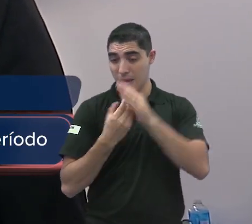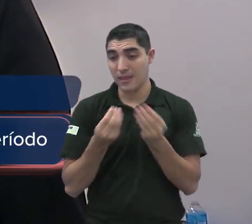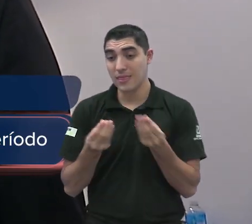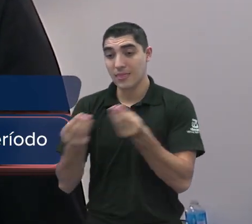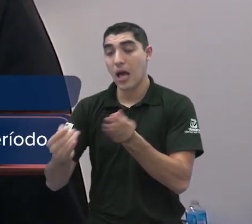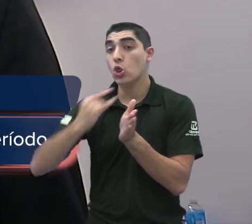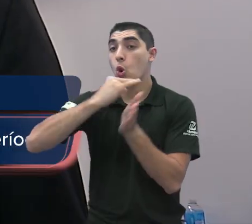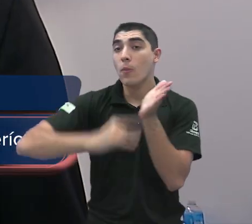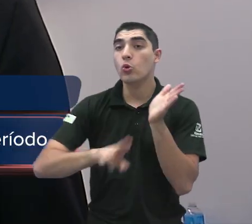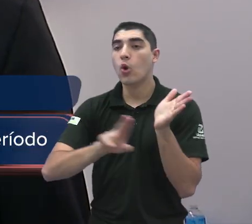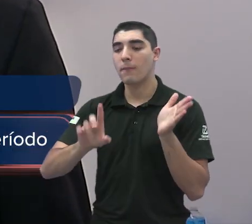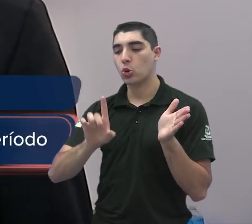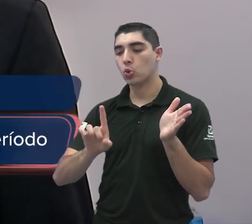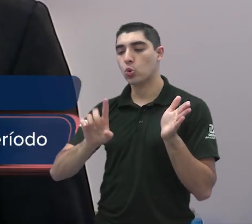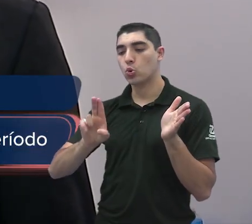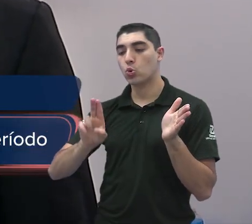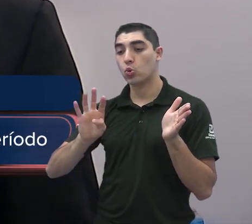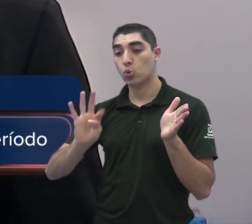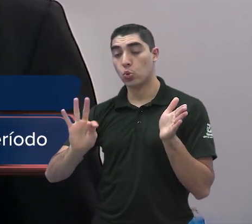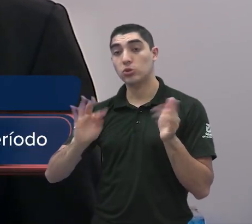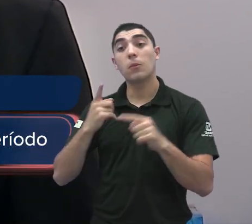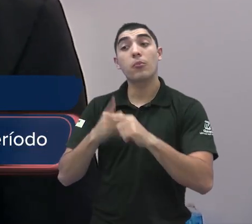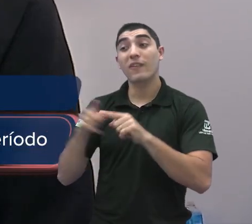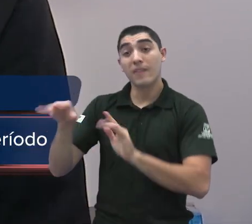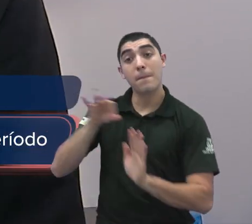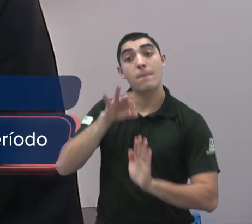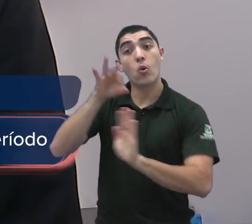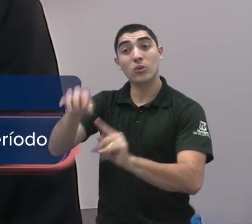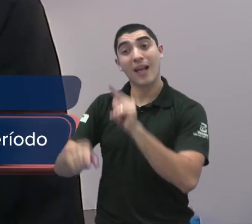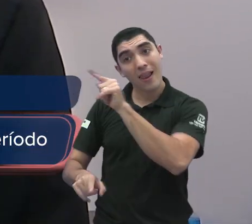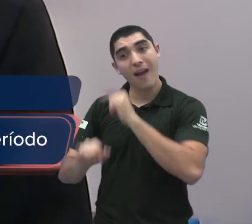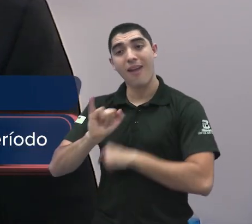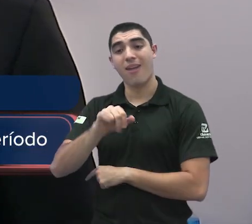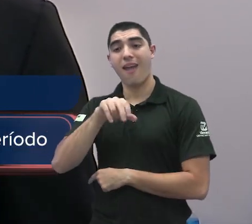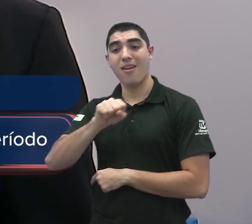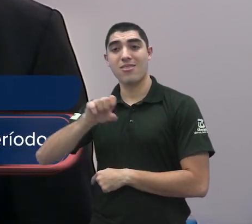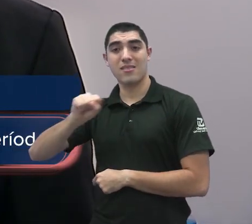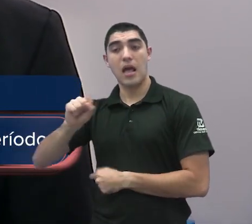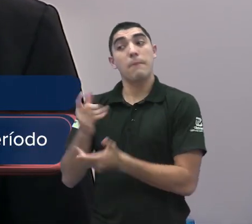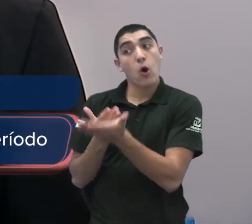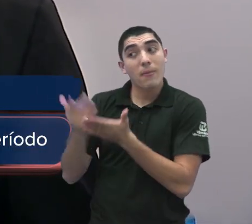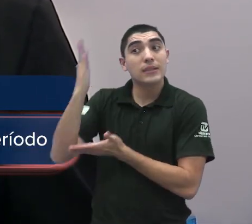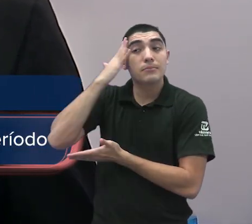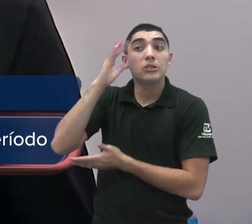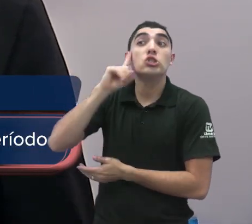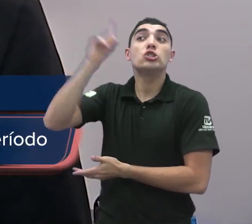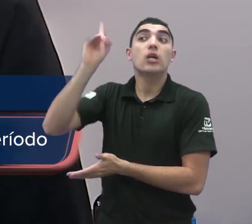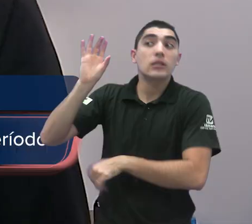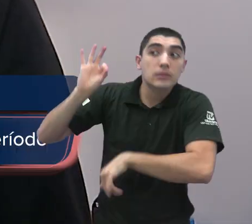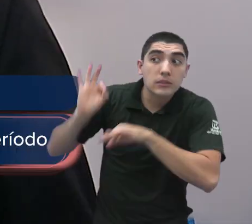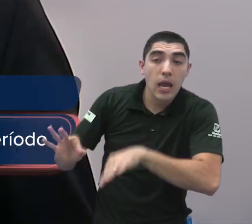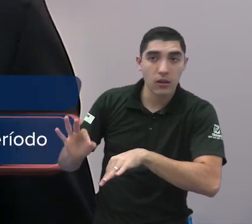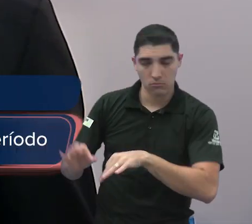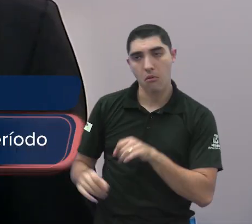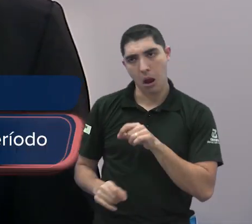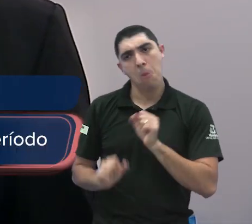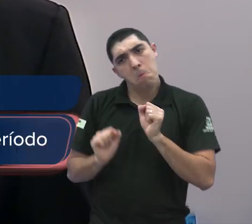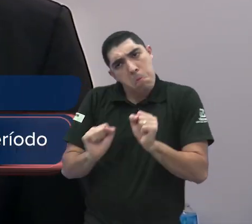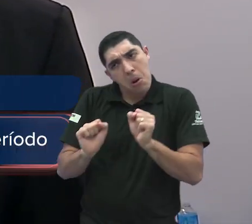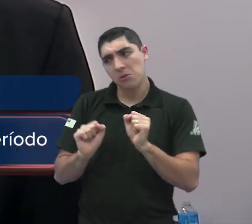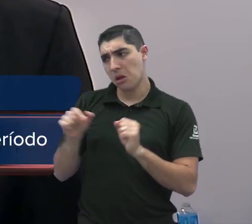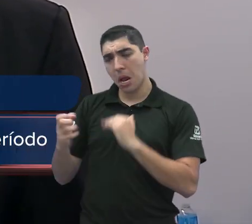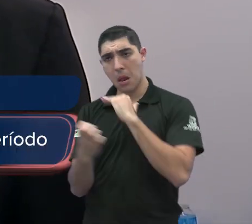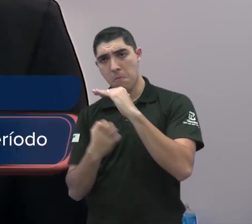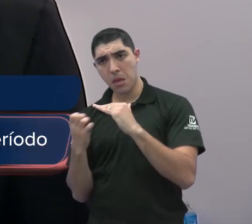é um documento da data do último dia trabalhado, para que ele apresente isso no INSS, qual foi o último dia, para que comece a contar. Então, pode tanto a